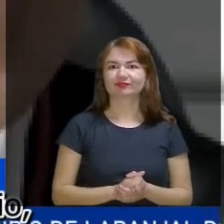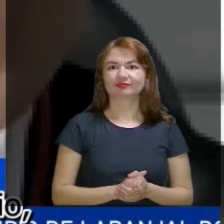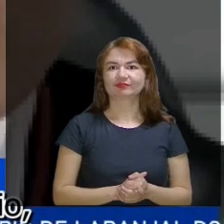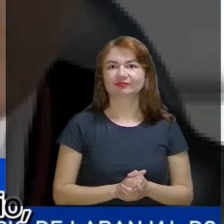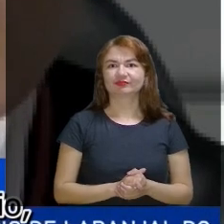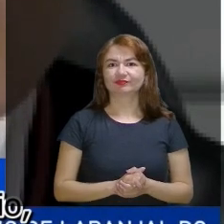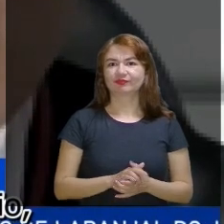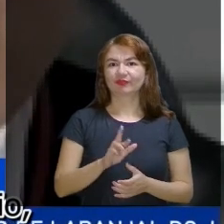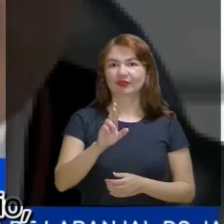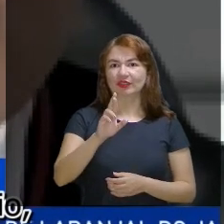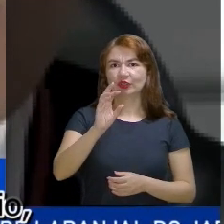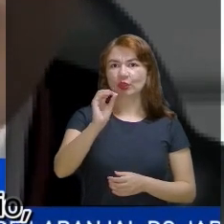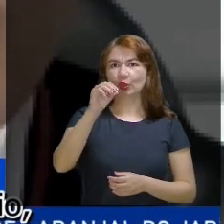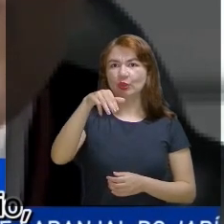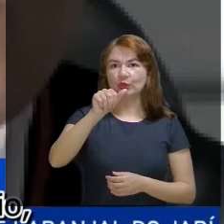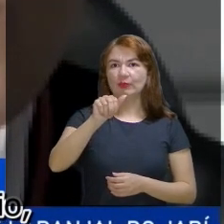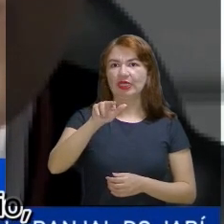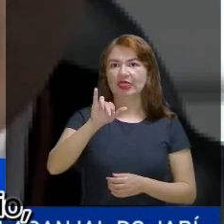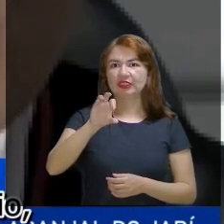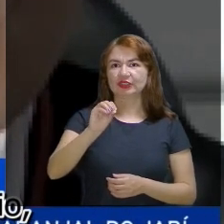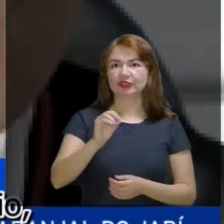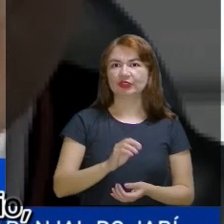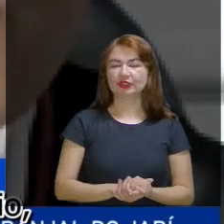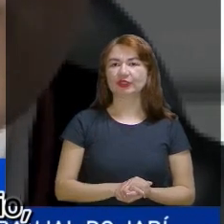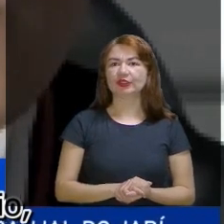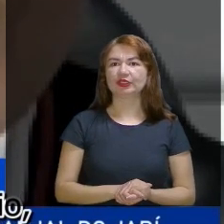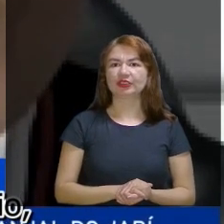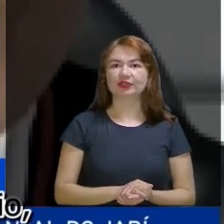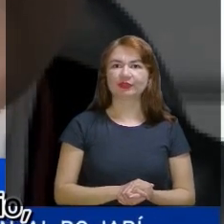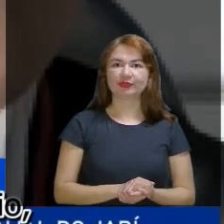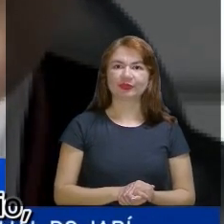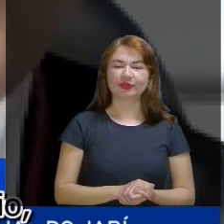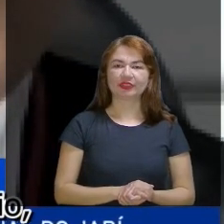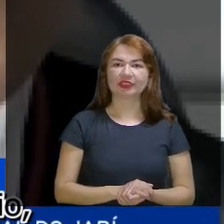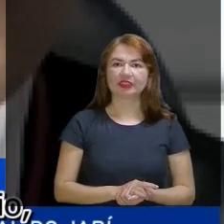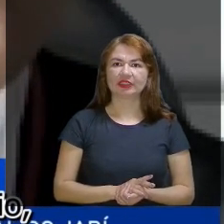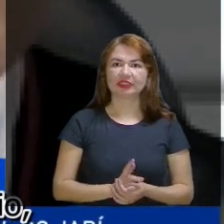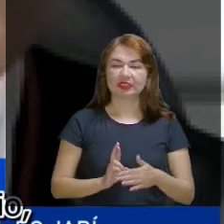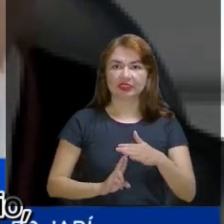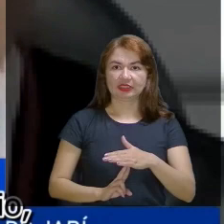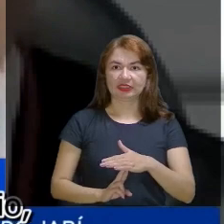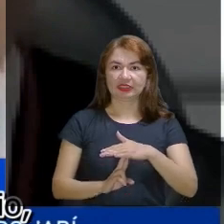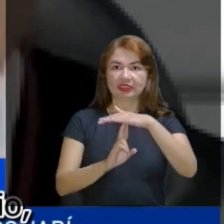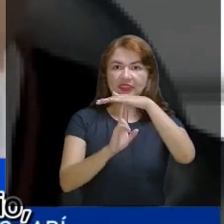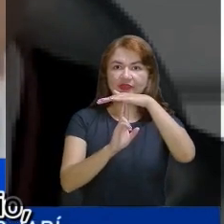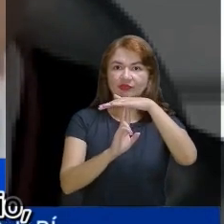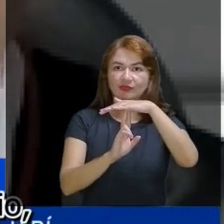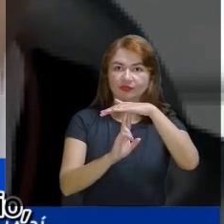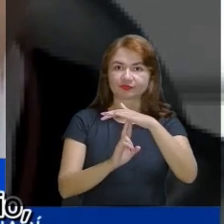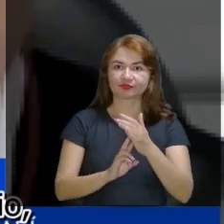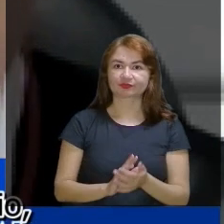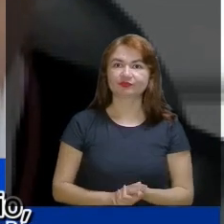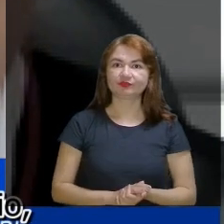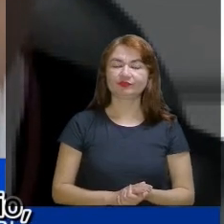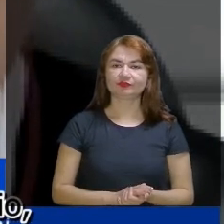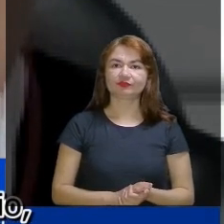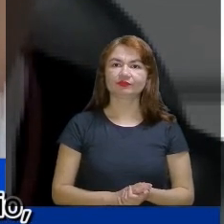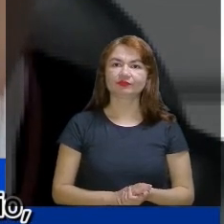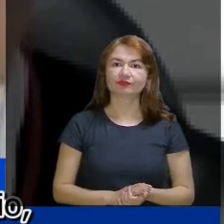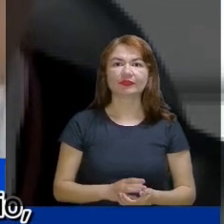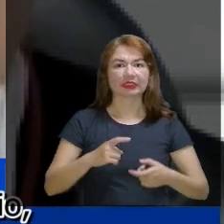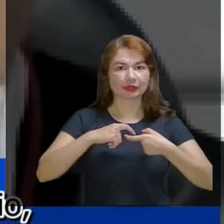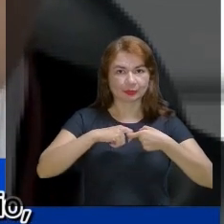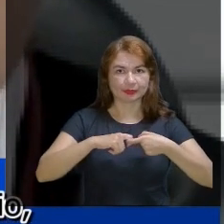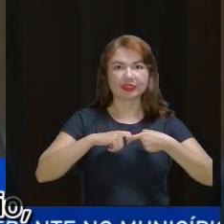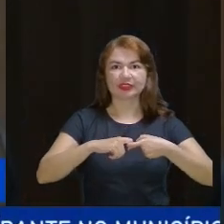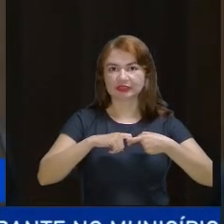sempre agradeço do pró-reitor, do Romário, que foi um grande parceiro e